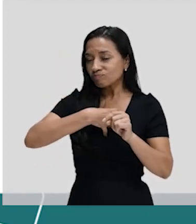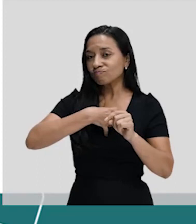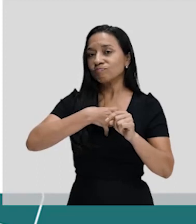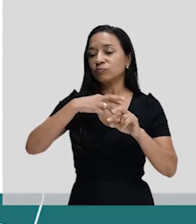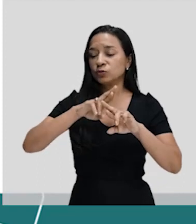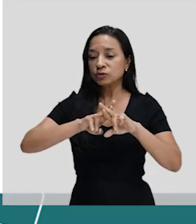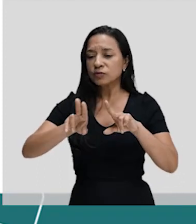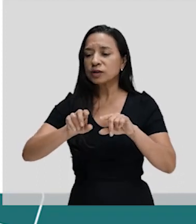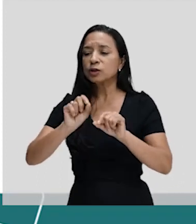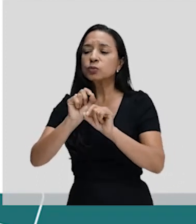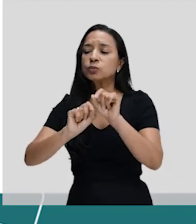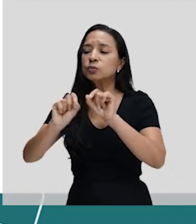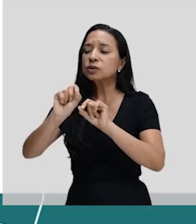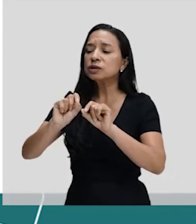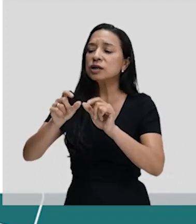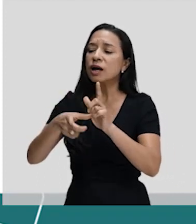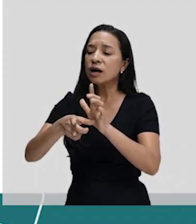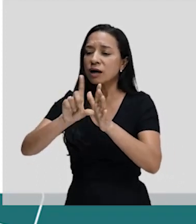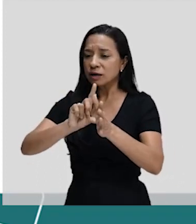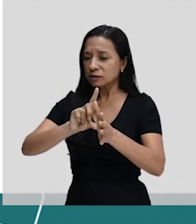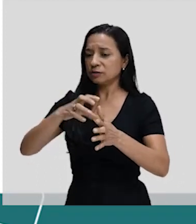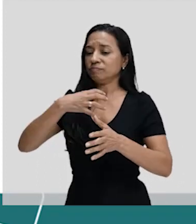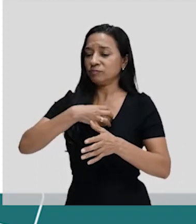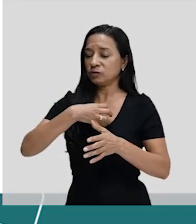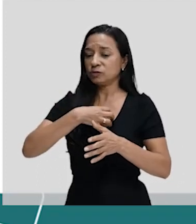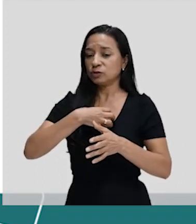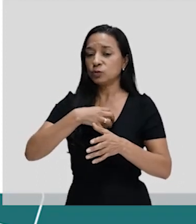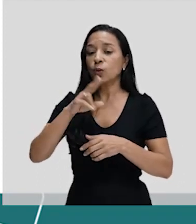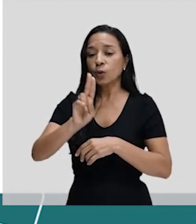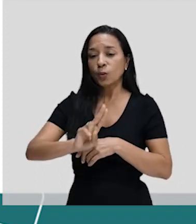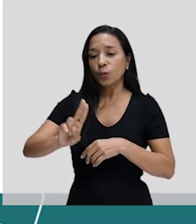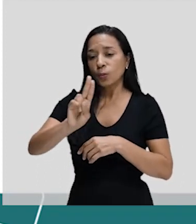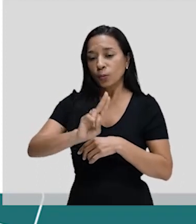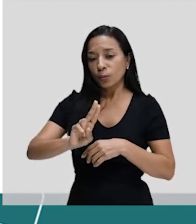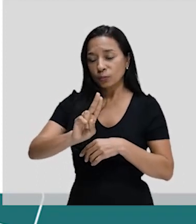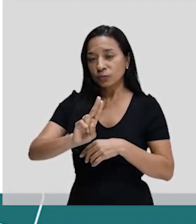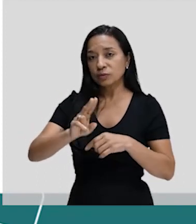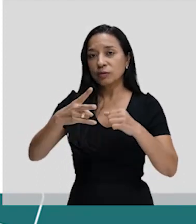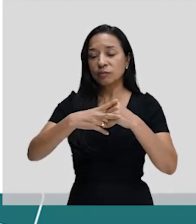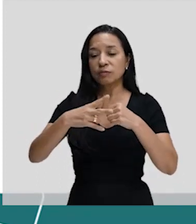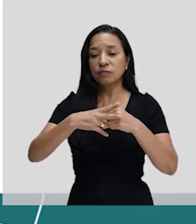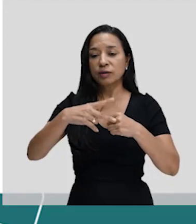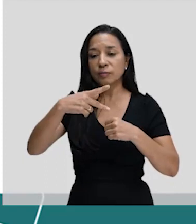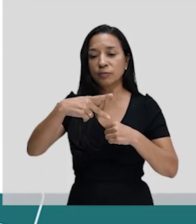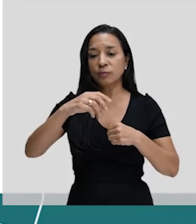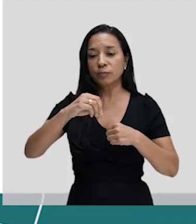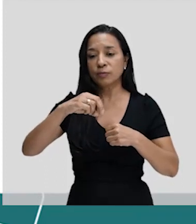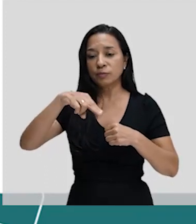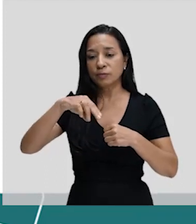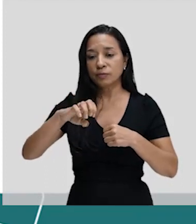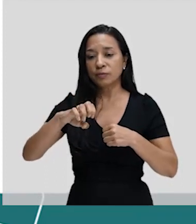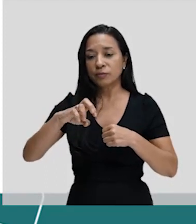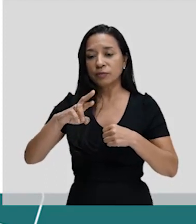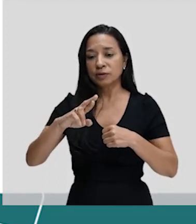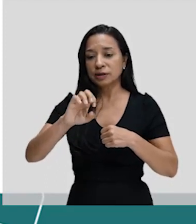inicialmente, usamos o verbo poner-se, tá? Então, exemplo, el filme me puso